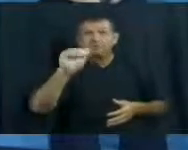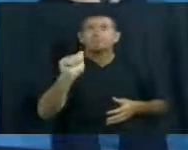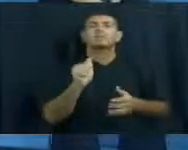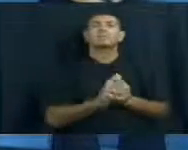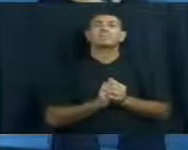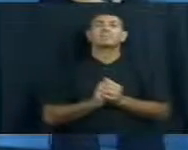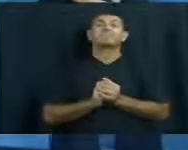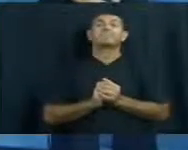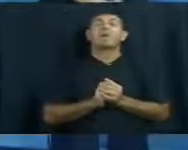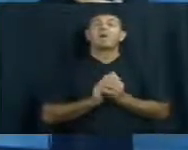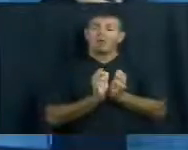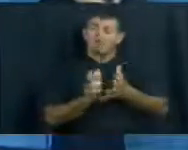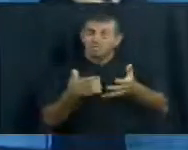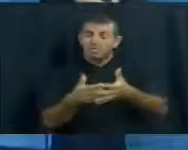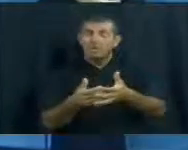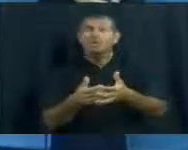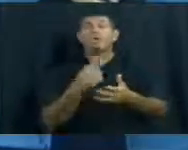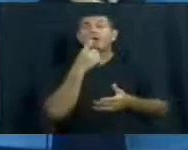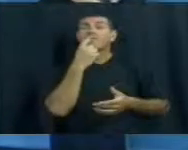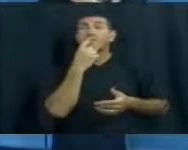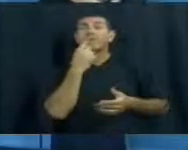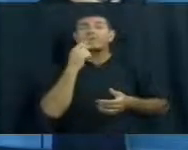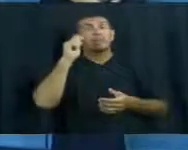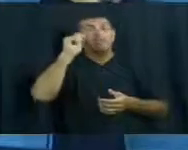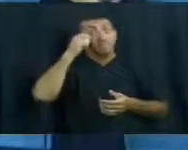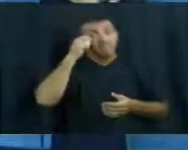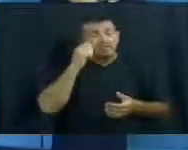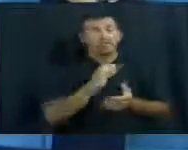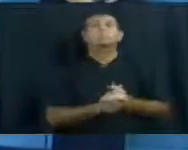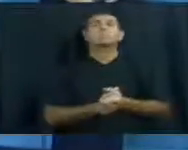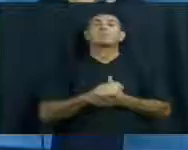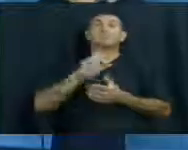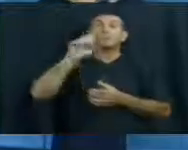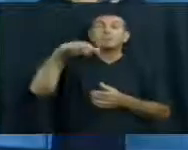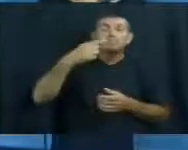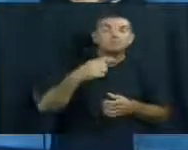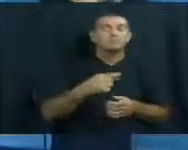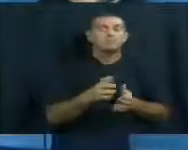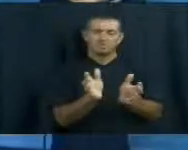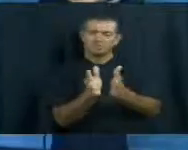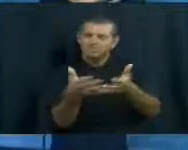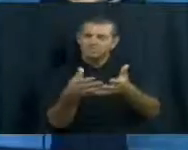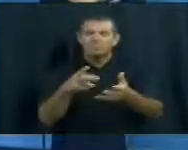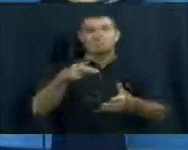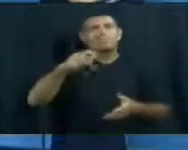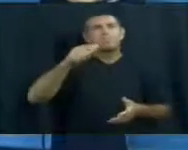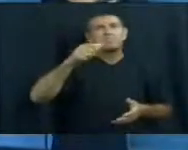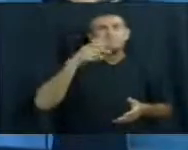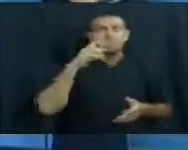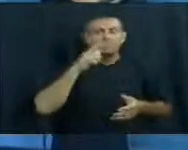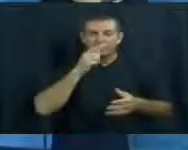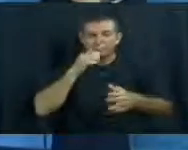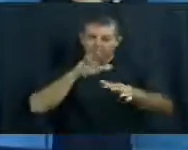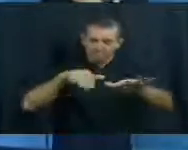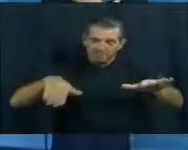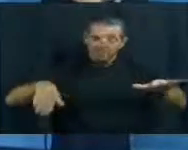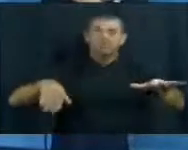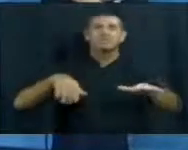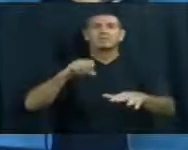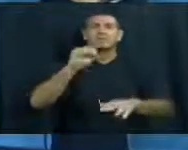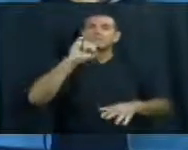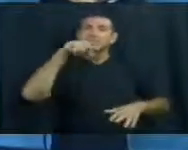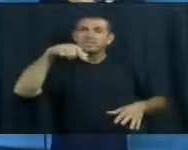Vermelho e Preto ali em São Cristóvão, o Acadêmico da Praia de Siqueira na Praia de Siqueira, o Boi da Barra lá no cantinho,